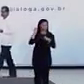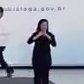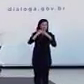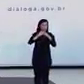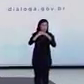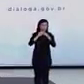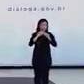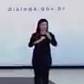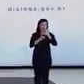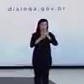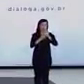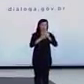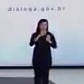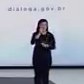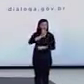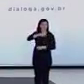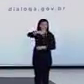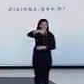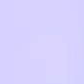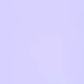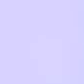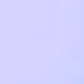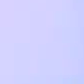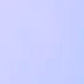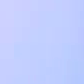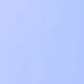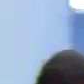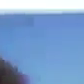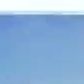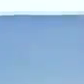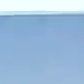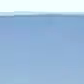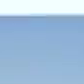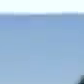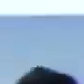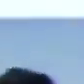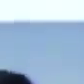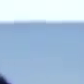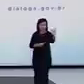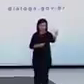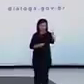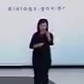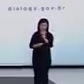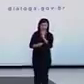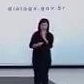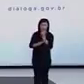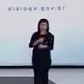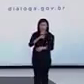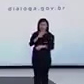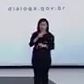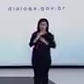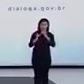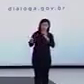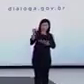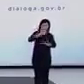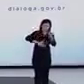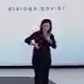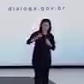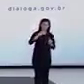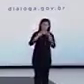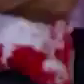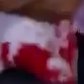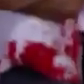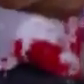Maria Gorete Pereira da Silva, você está aí? Opa, vamos lá. Agora que vai começar a participação e o diálogo